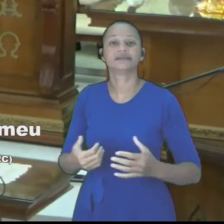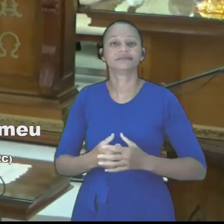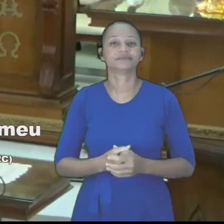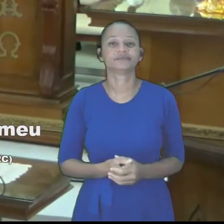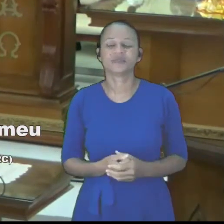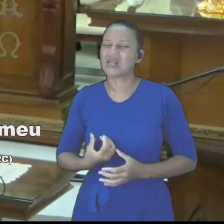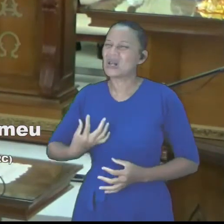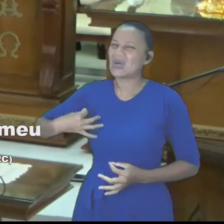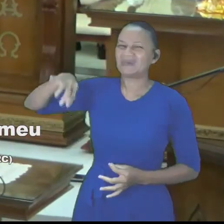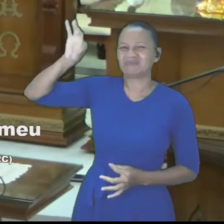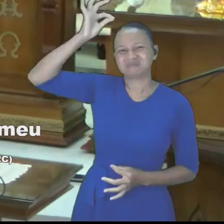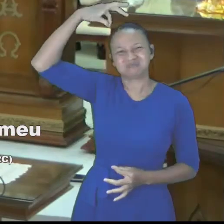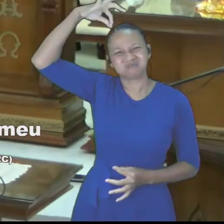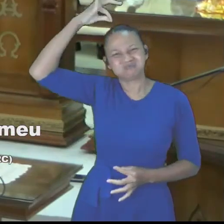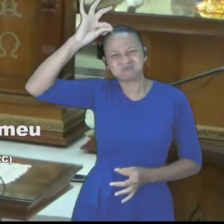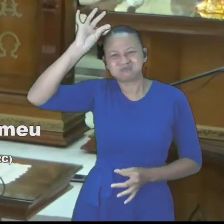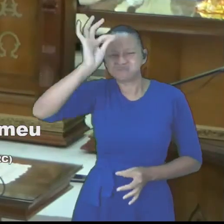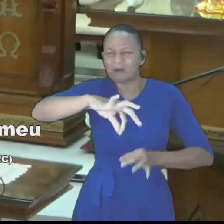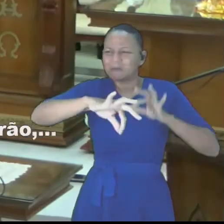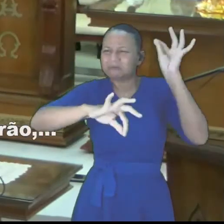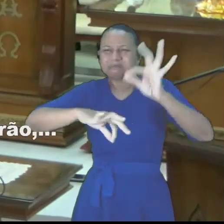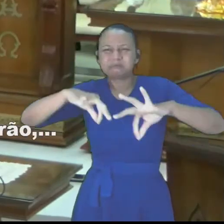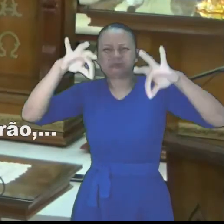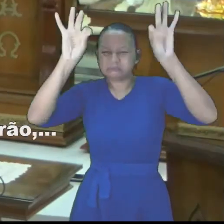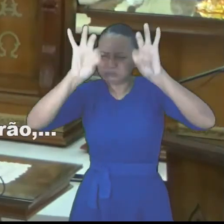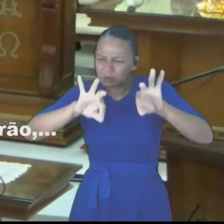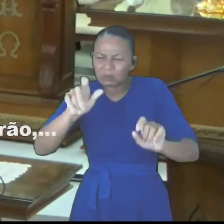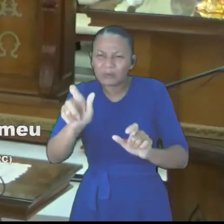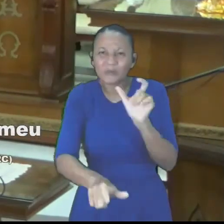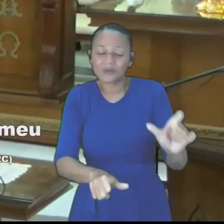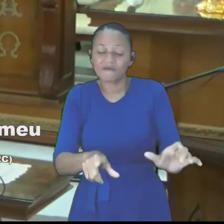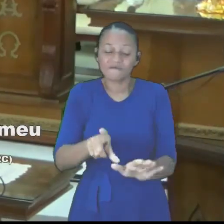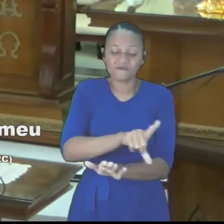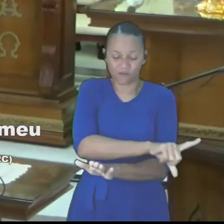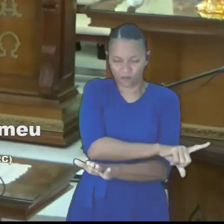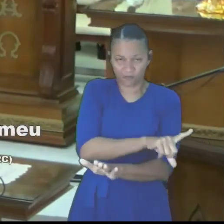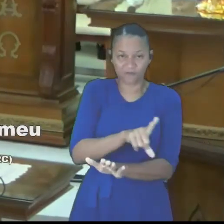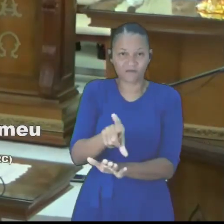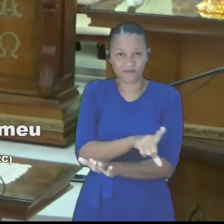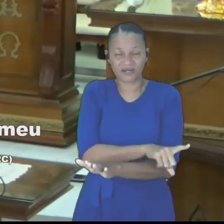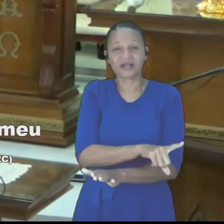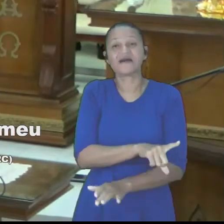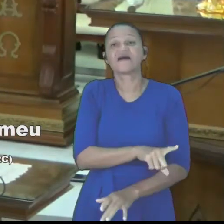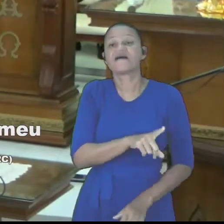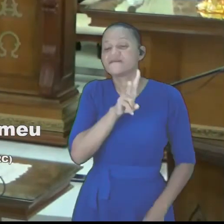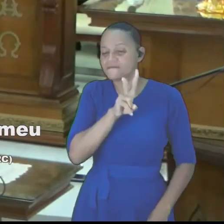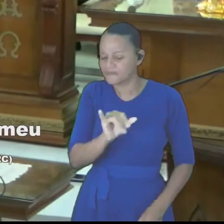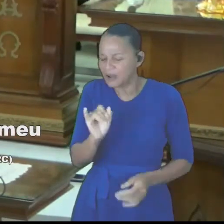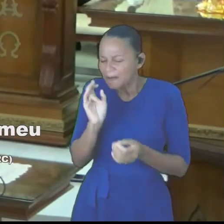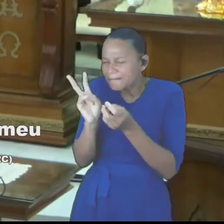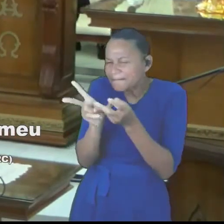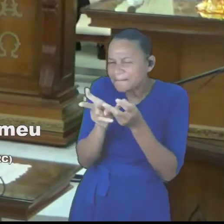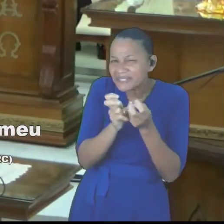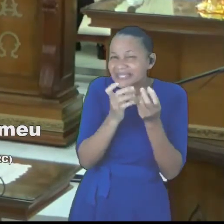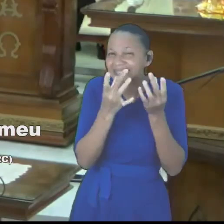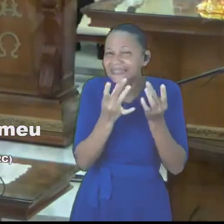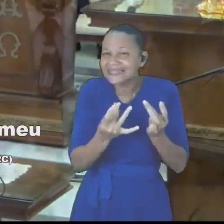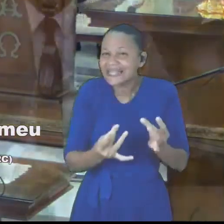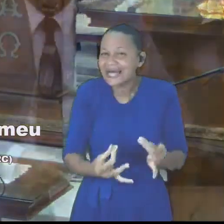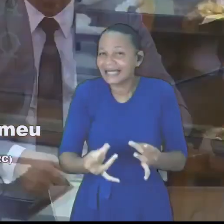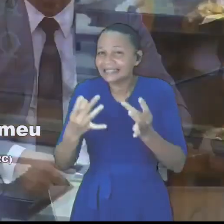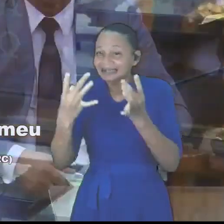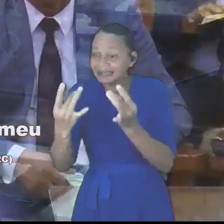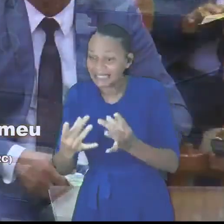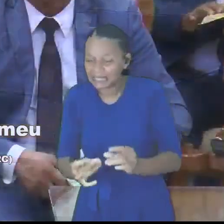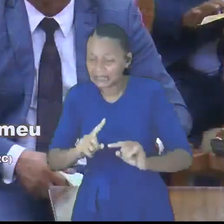meu espírito sobre toda a carne. Volte um pouquinho. E há de ser que, vamos observar os detalhes. E